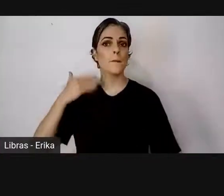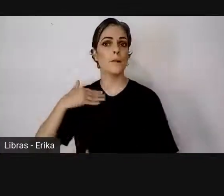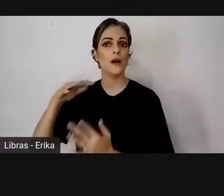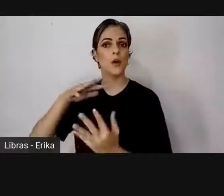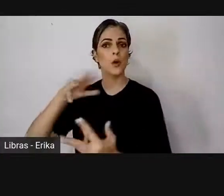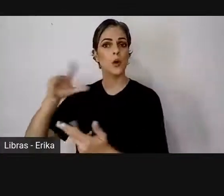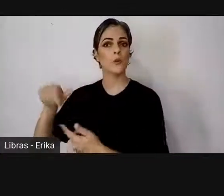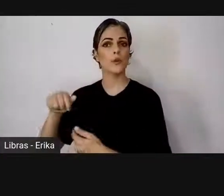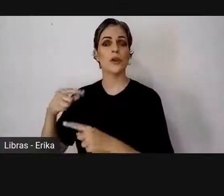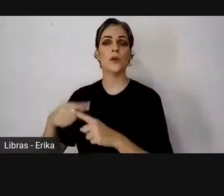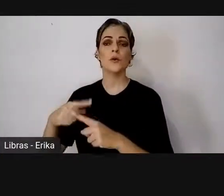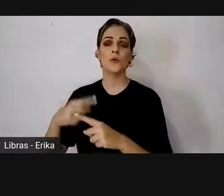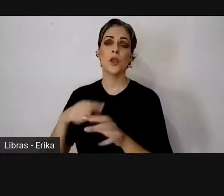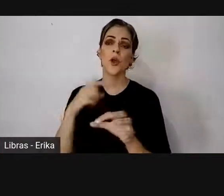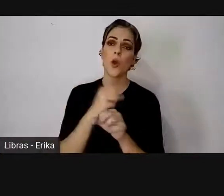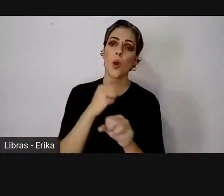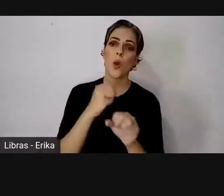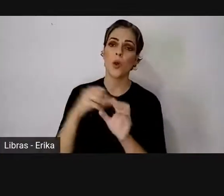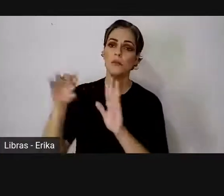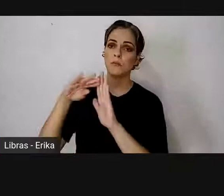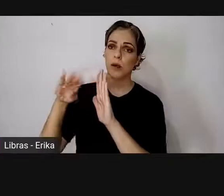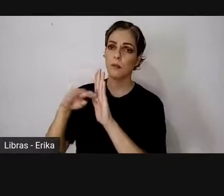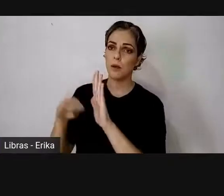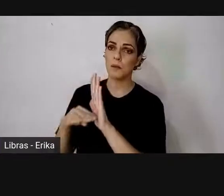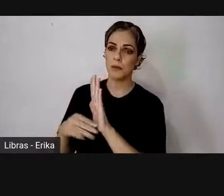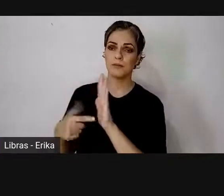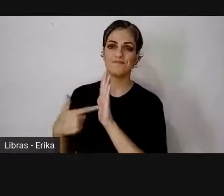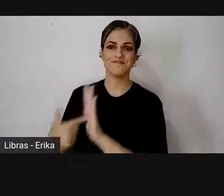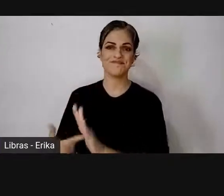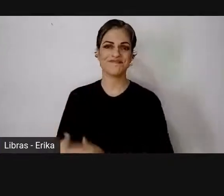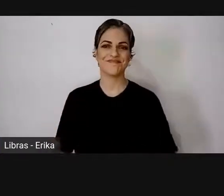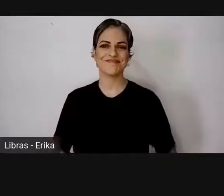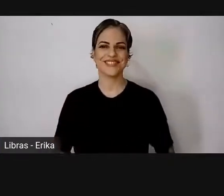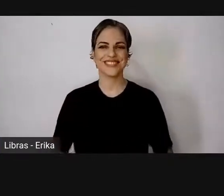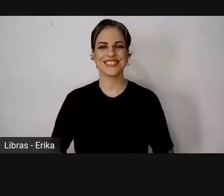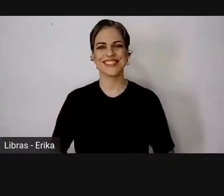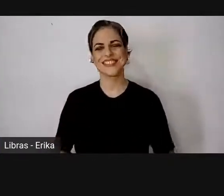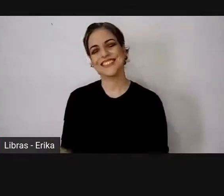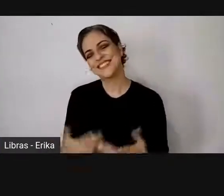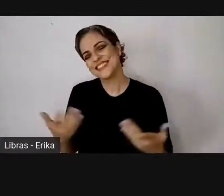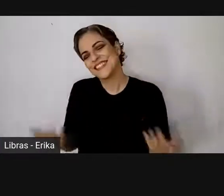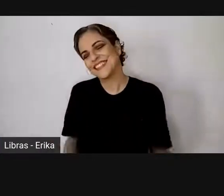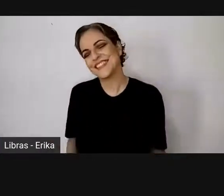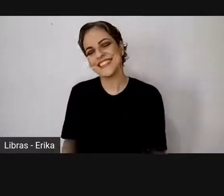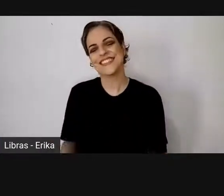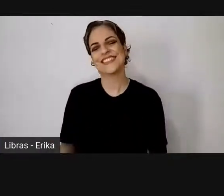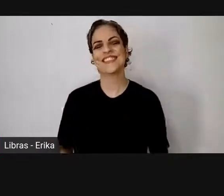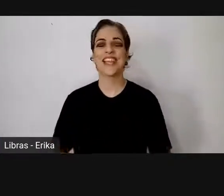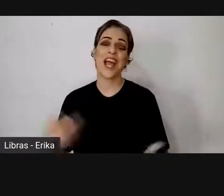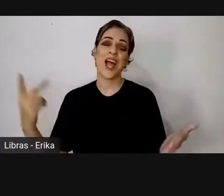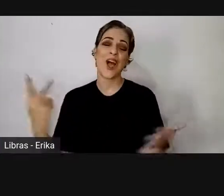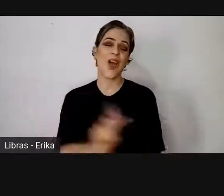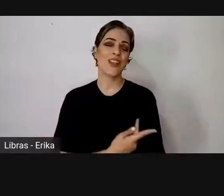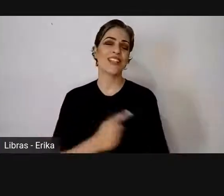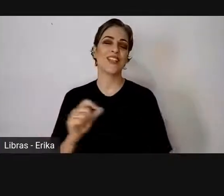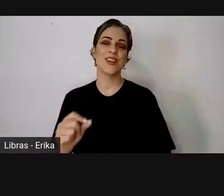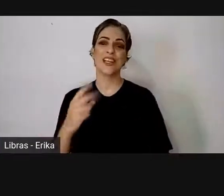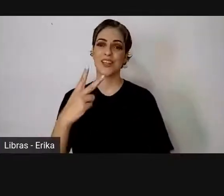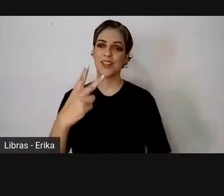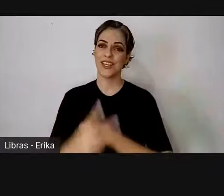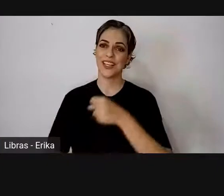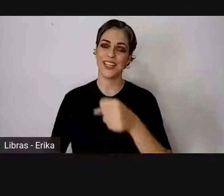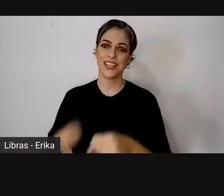desse processo. Bom, não precisa dizer o que aconteceu, como eu disse, o resto é história, né? 2 anos depois, o banco acabou